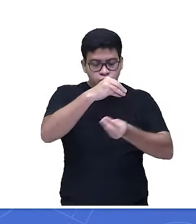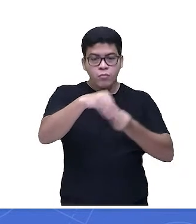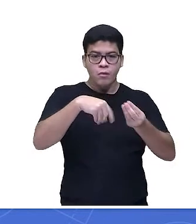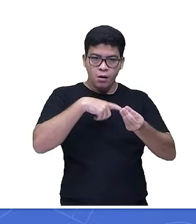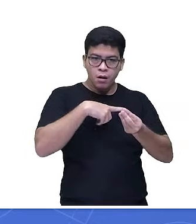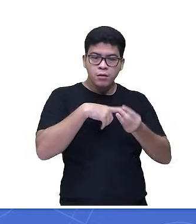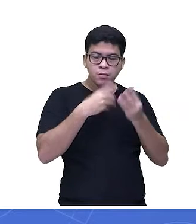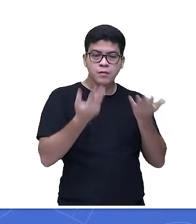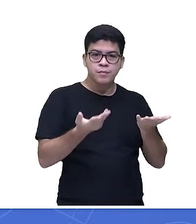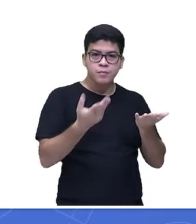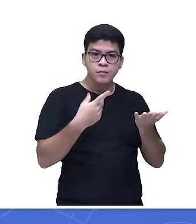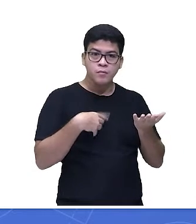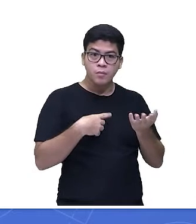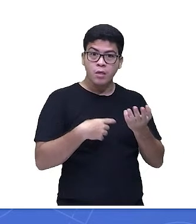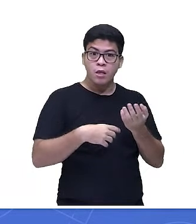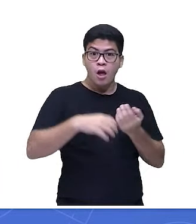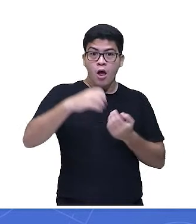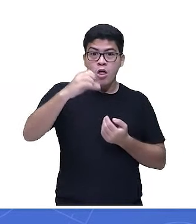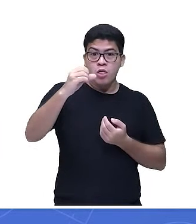por